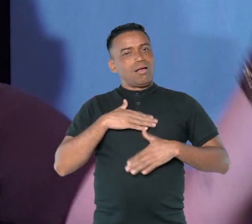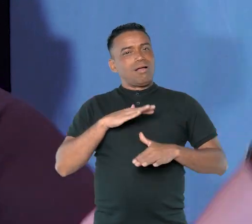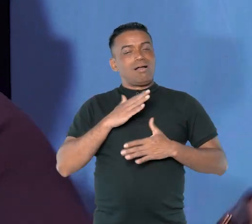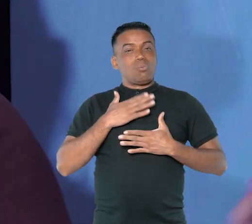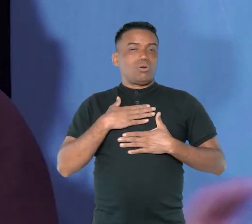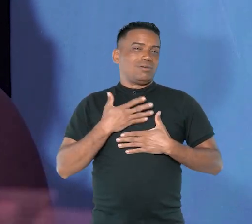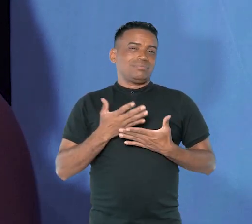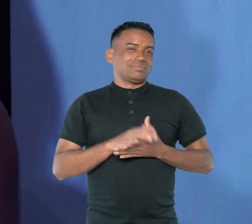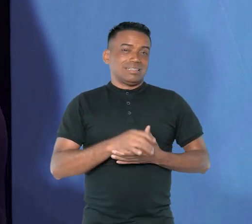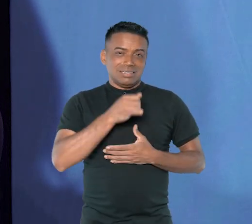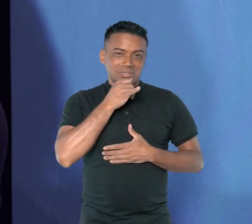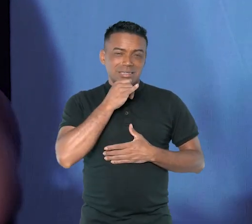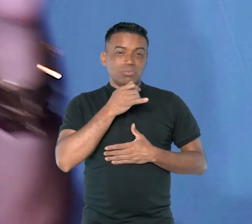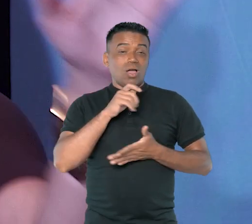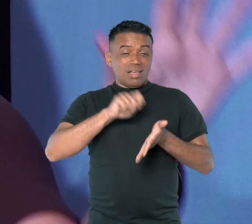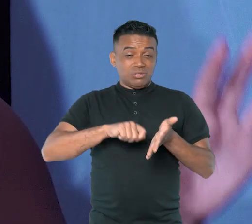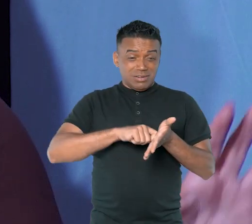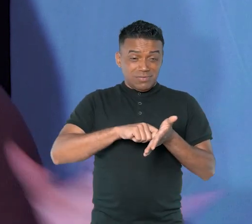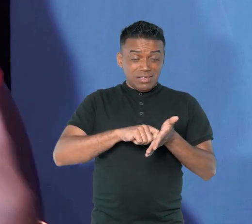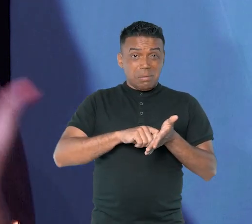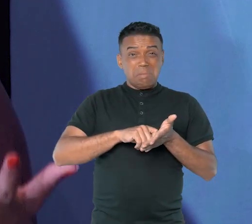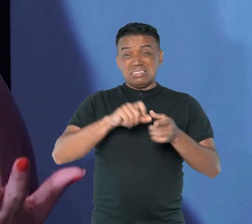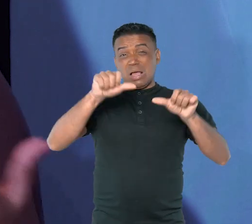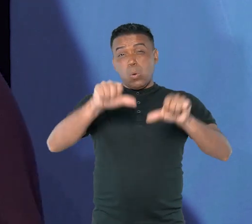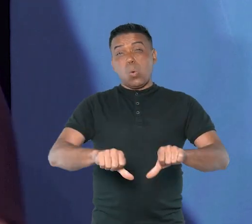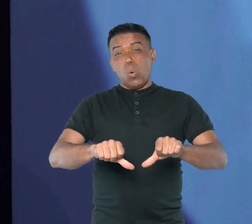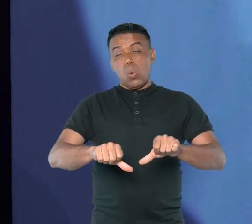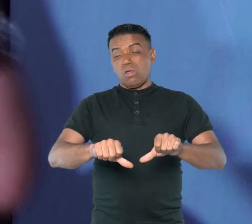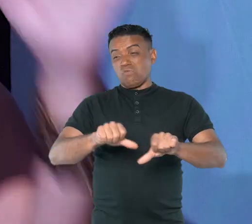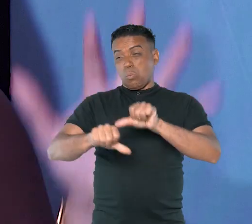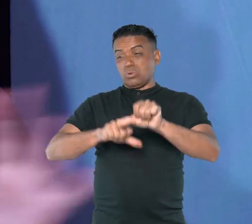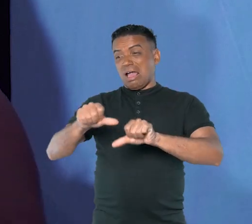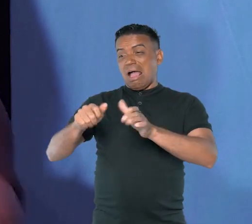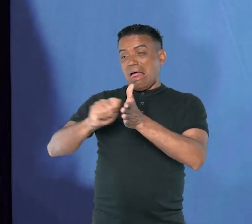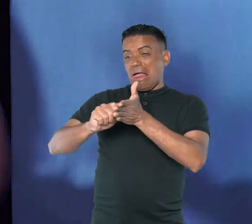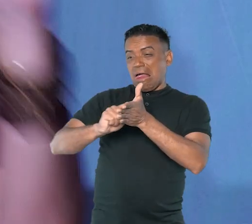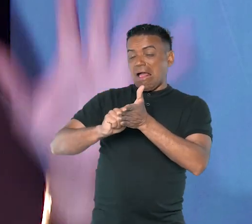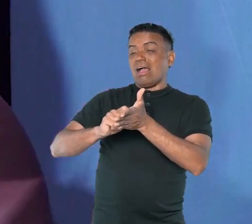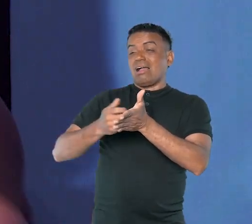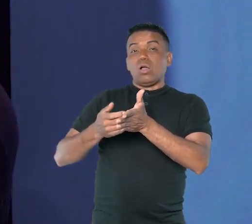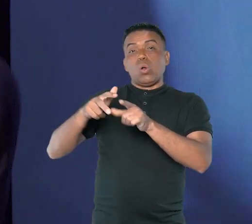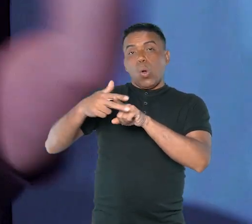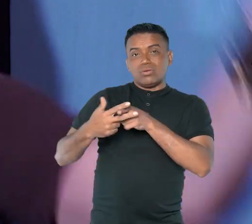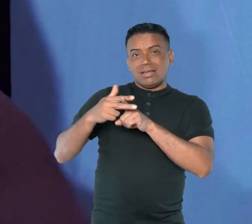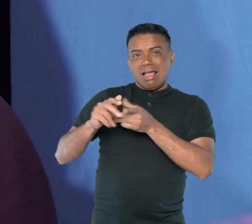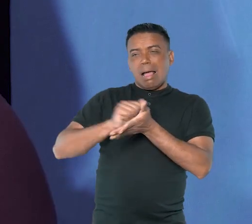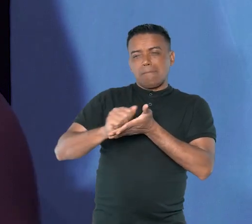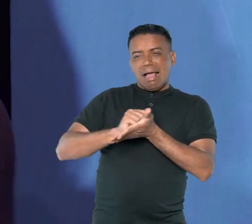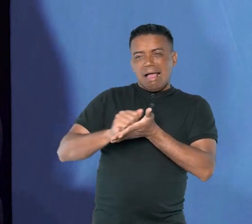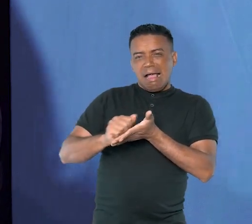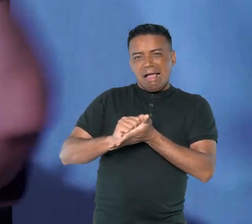desfazer a mandala. Eu escrevi isso aqui, mas ficou muito ruim. Não gostei. Eu aprendi a fazer isso assim, sabe? Vou lá e